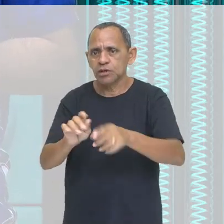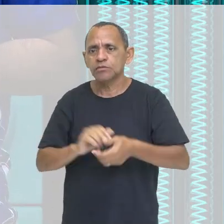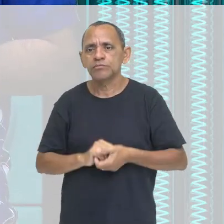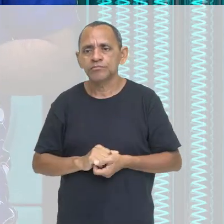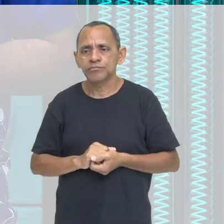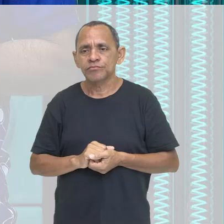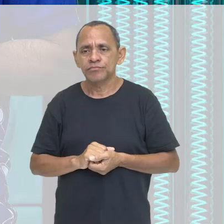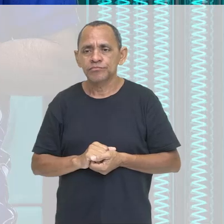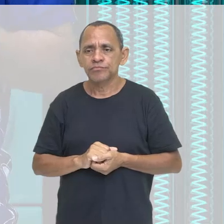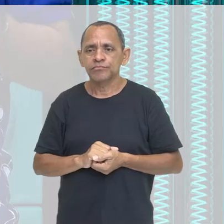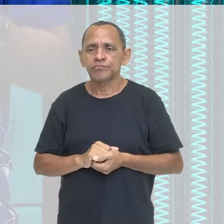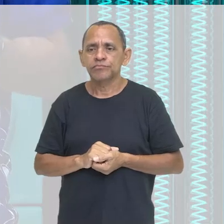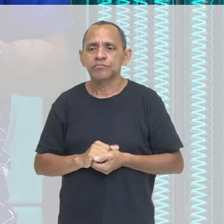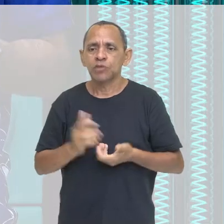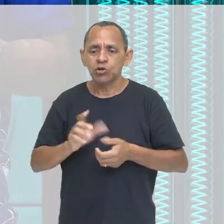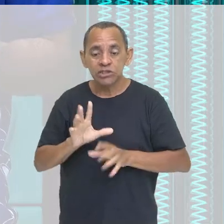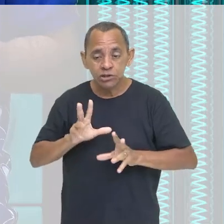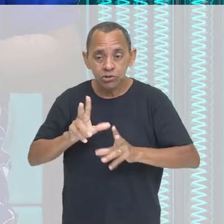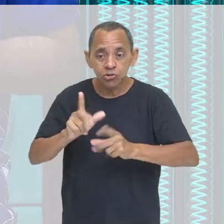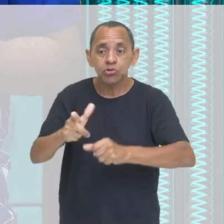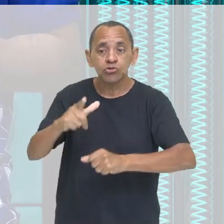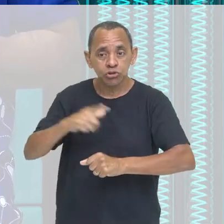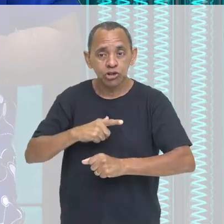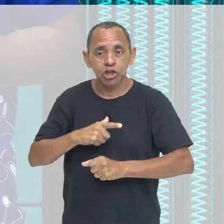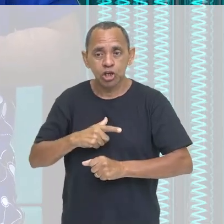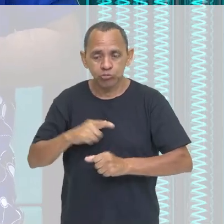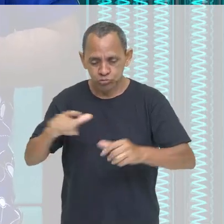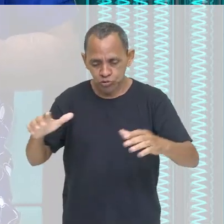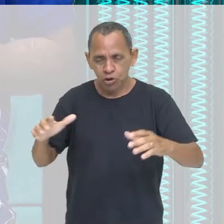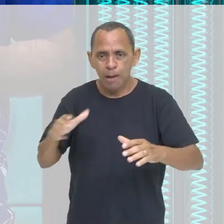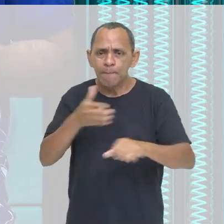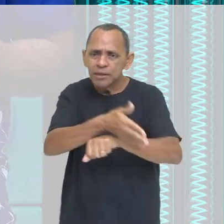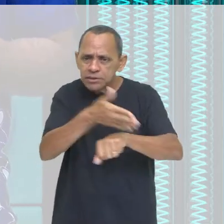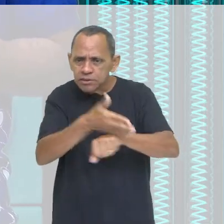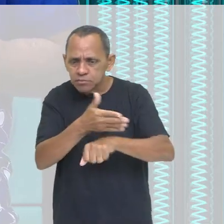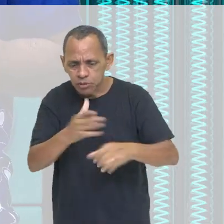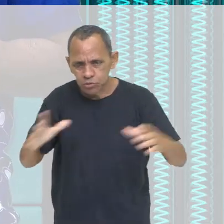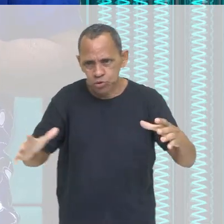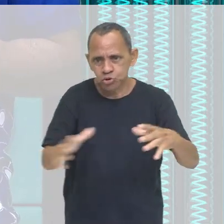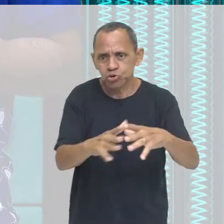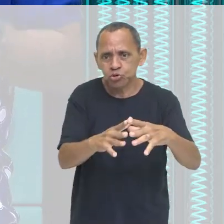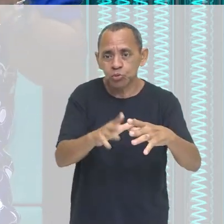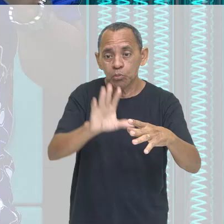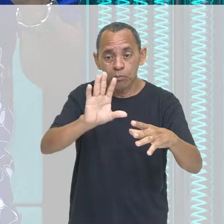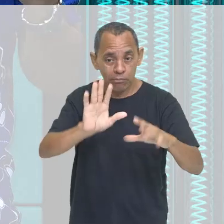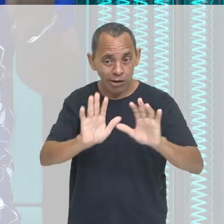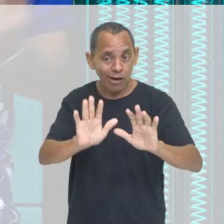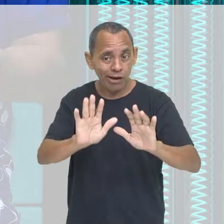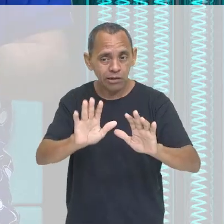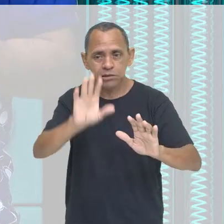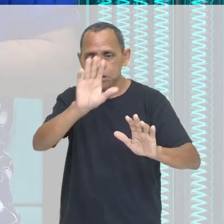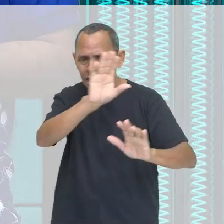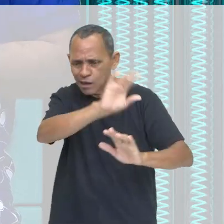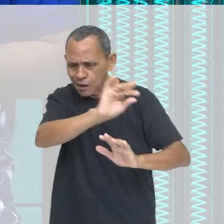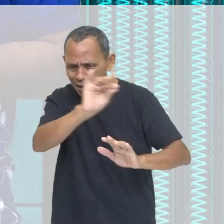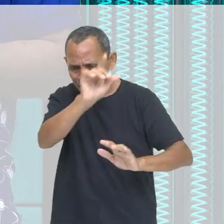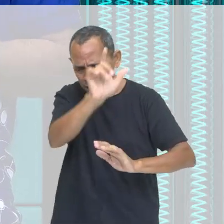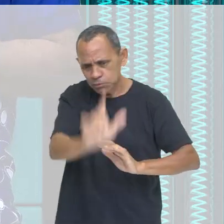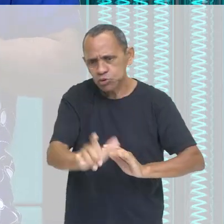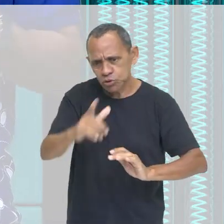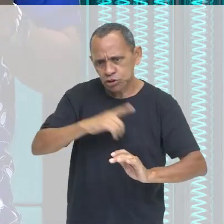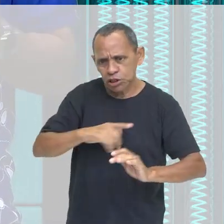uma identidade. Então, nós somos um grupo. Mas nós, individualmente, temos nossa própria identidade, que, em conjunto